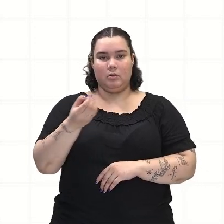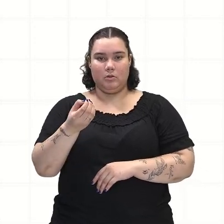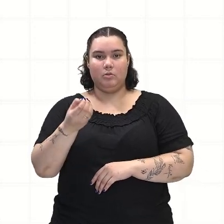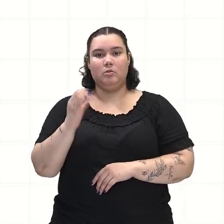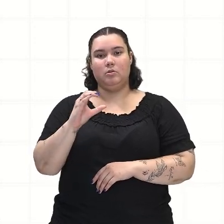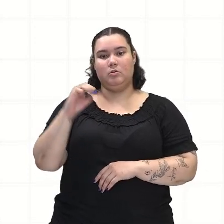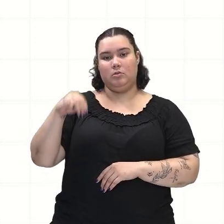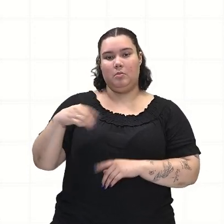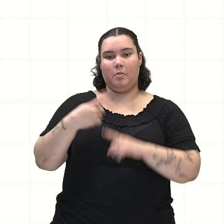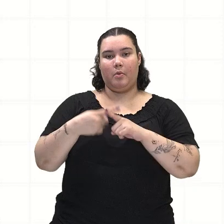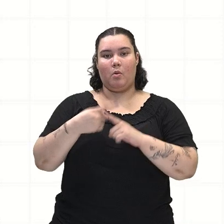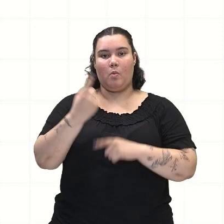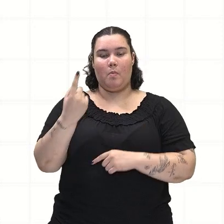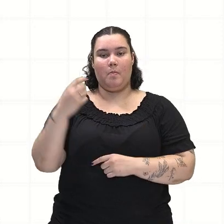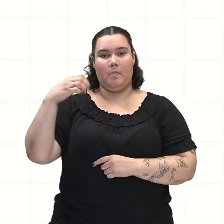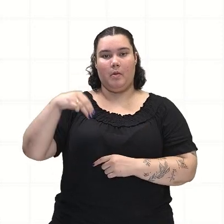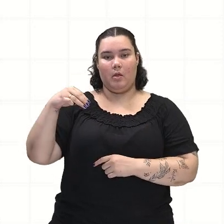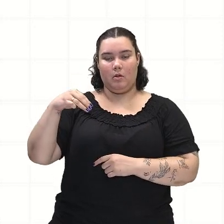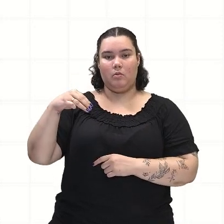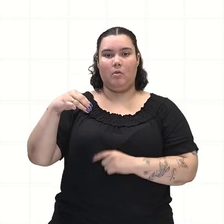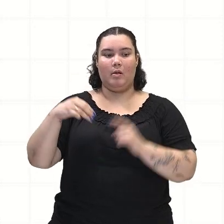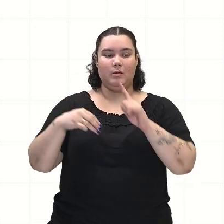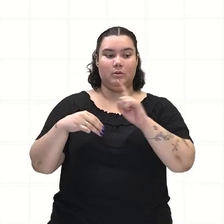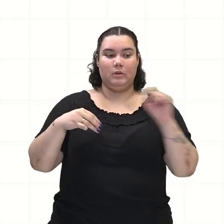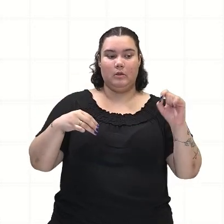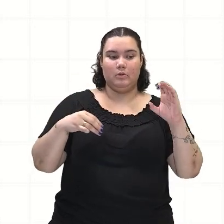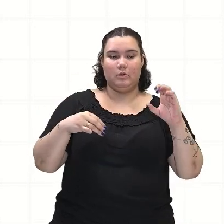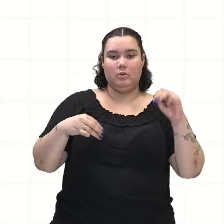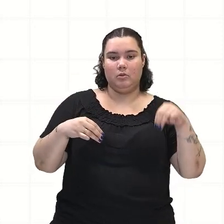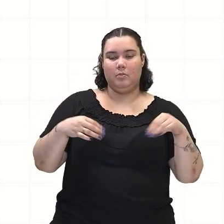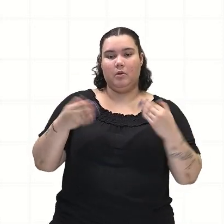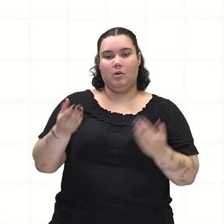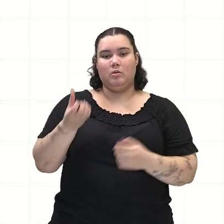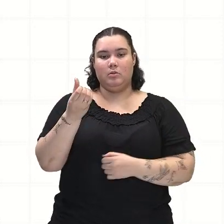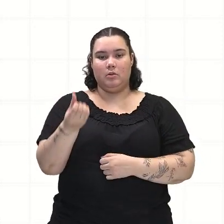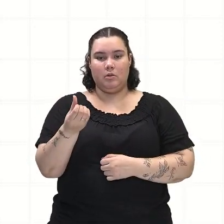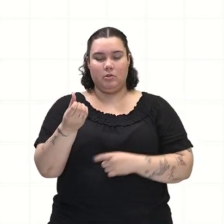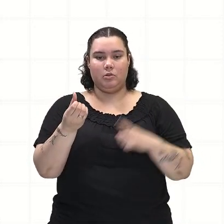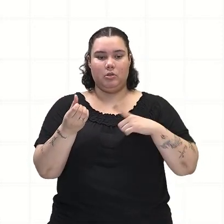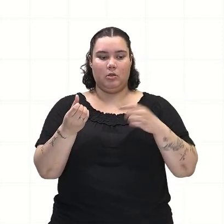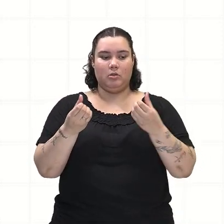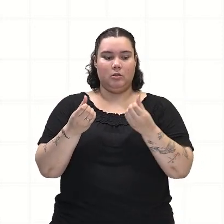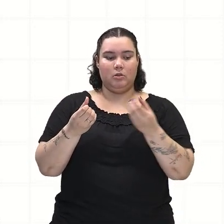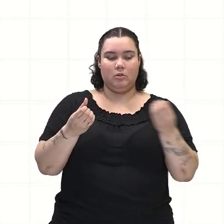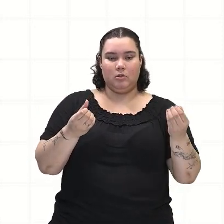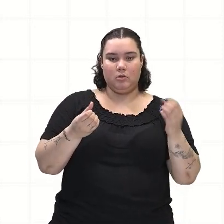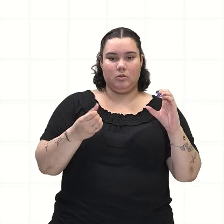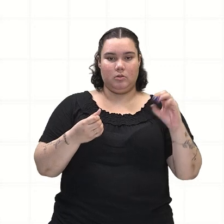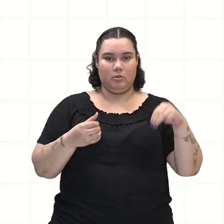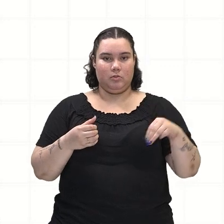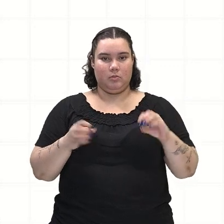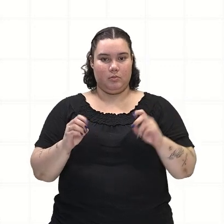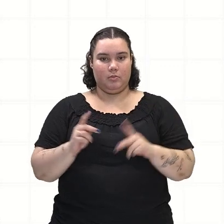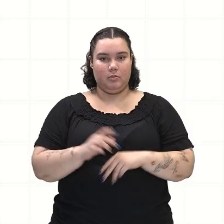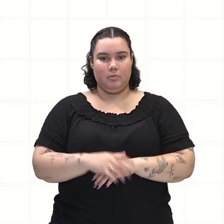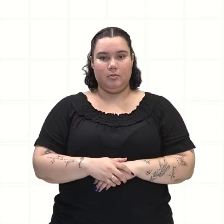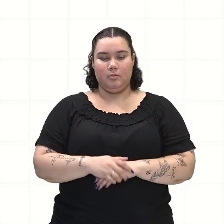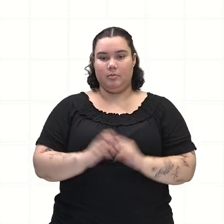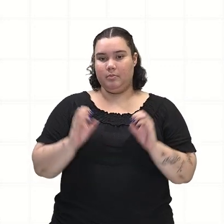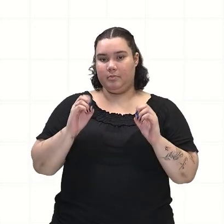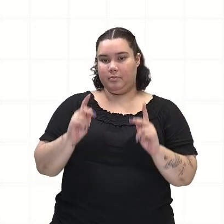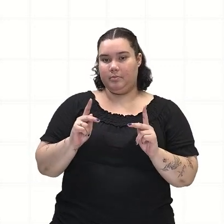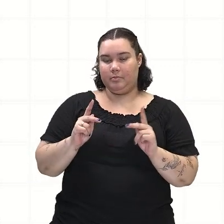então 6 teria 600 centímetros e não 6.000, como eu escrevi lá.